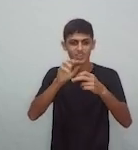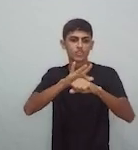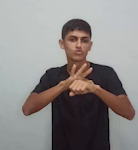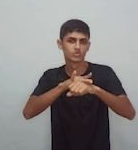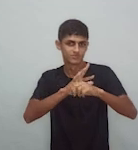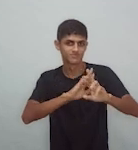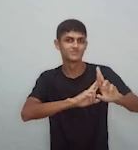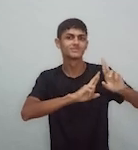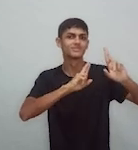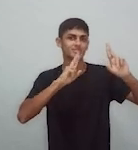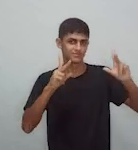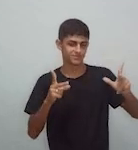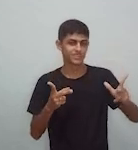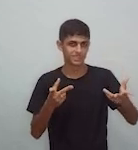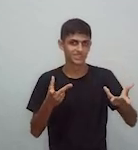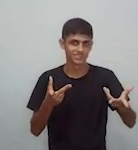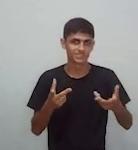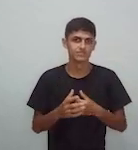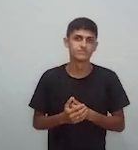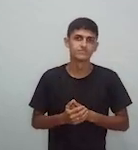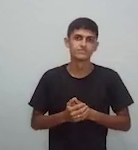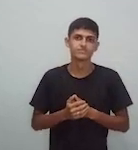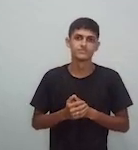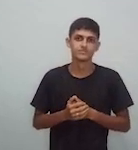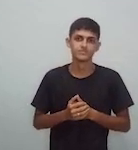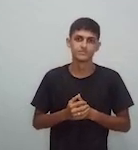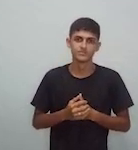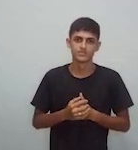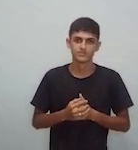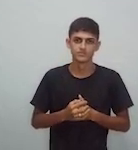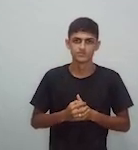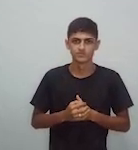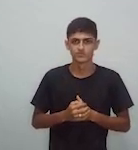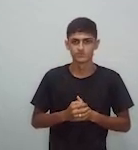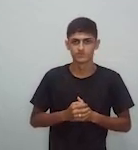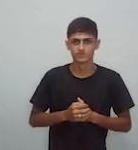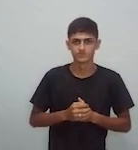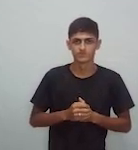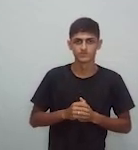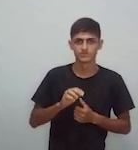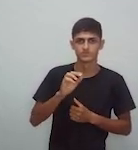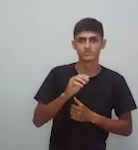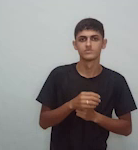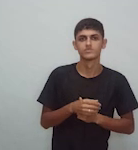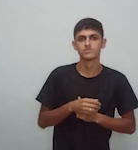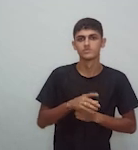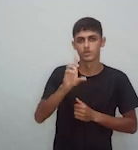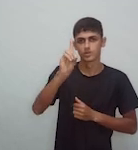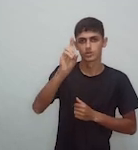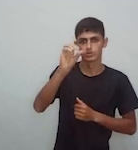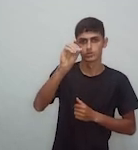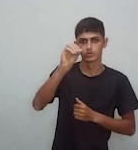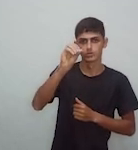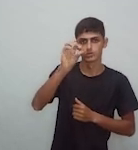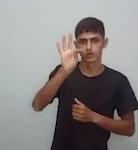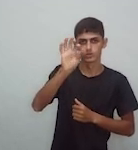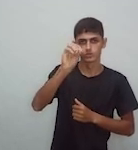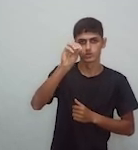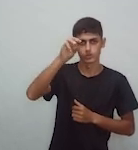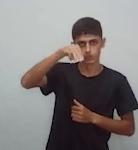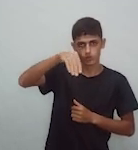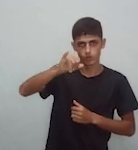ansiedade são situações na qual a quantidade de dopamina, a quantidade de um tipo de